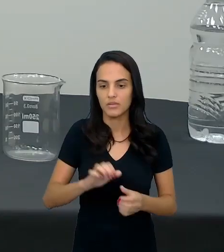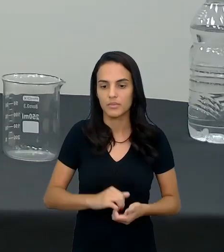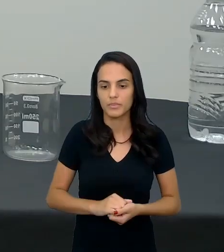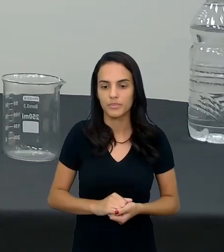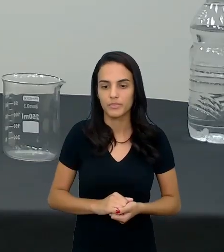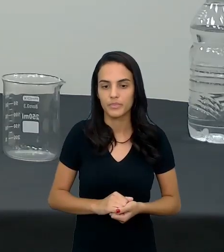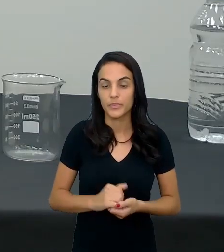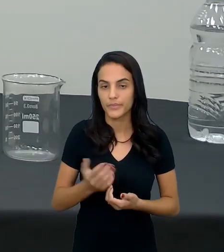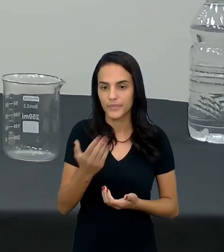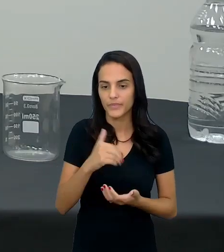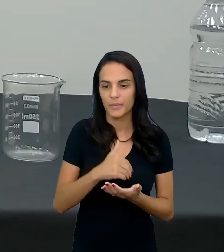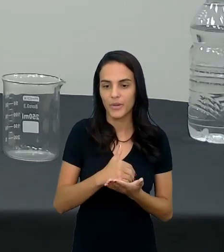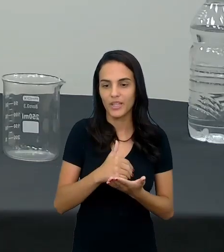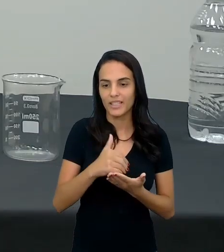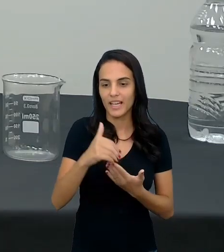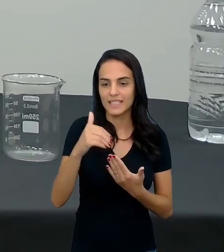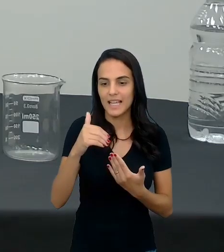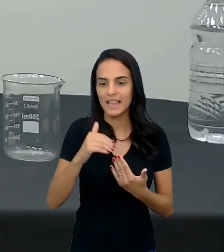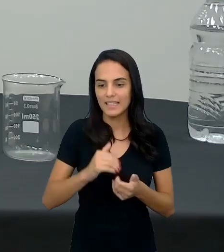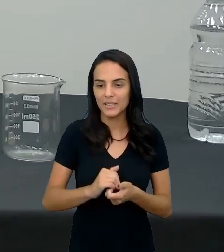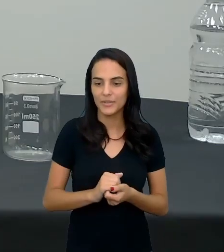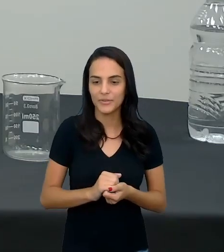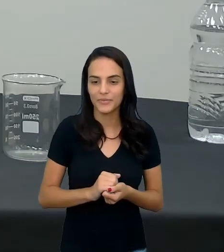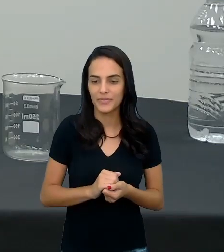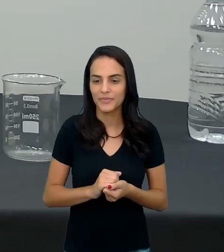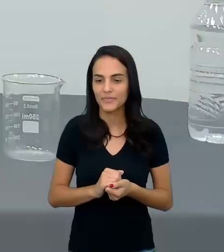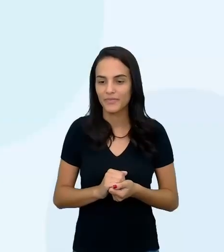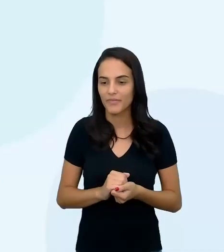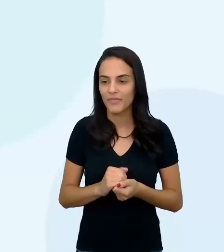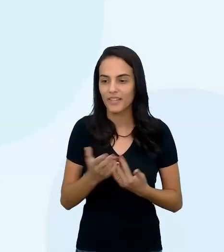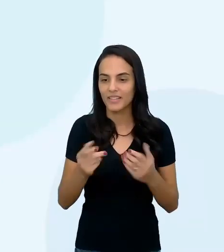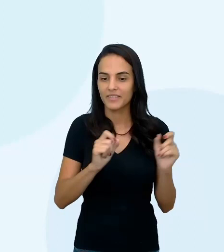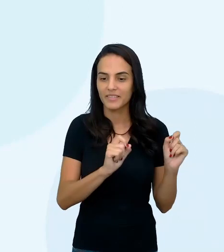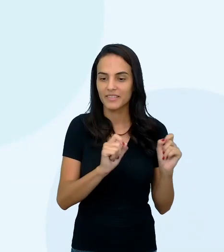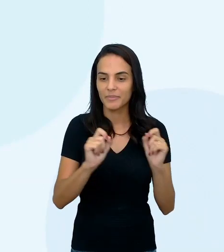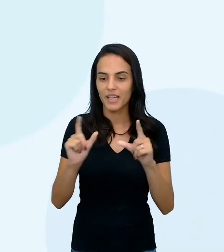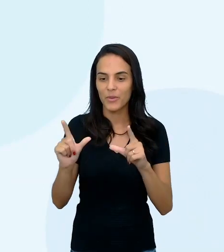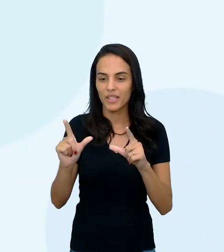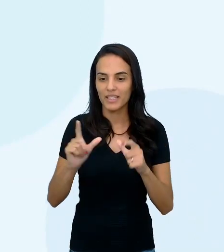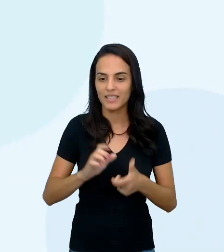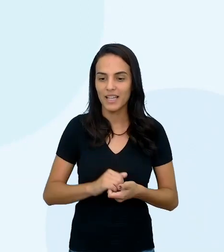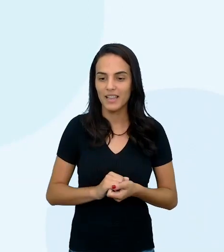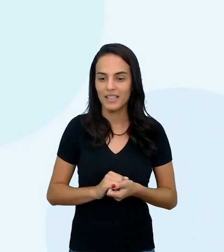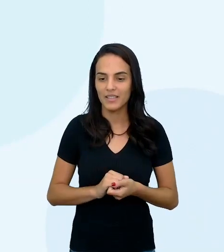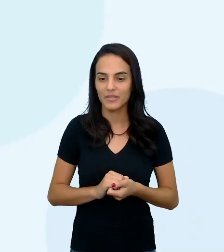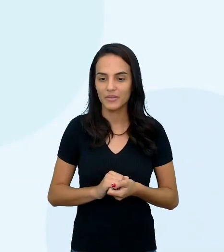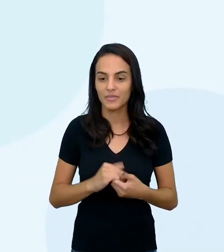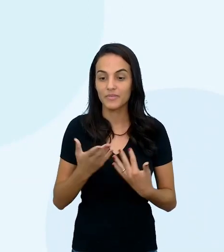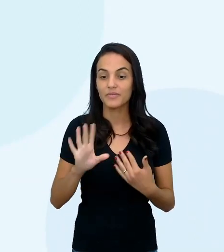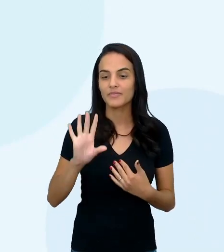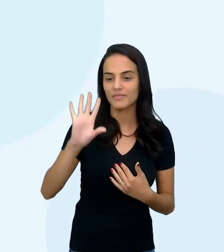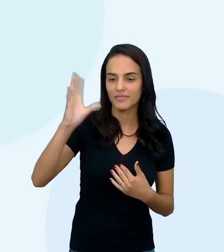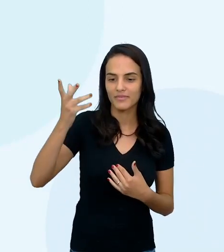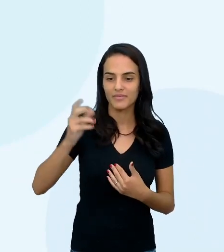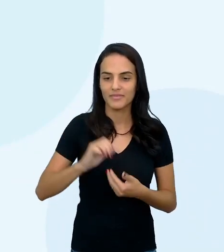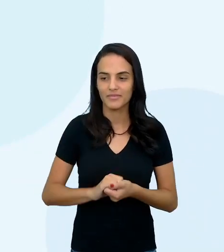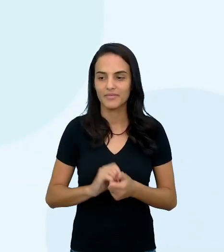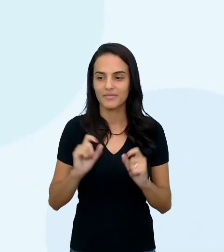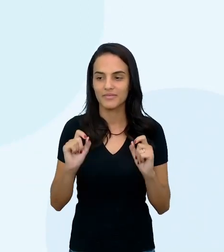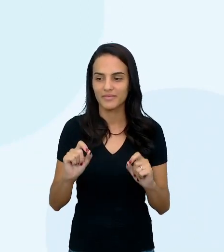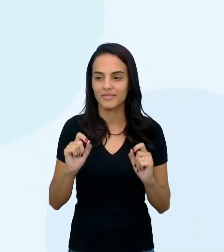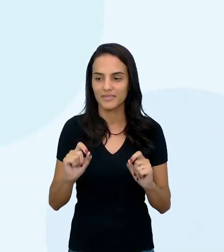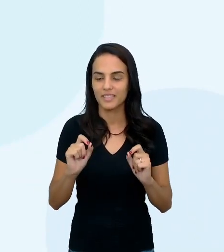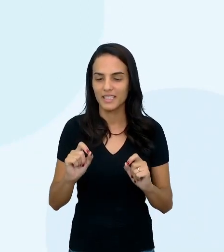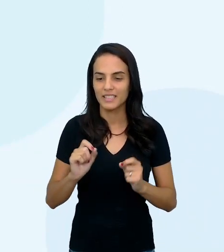vamos começar então com a digestão aí na boca, né? Então aí tá aparecendo para vocês na tela o que acontece então na